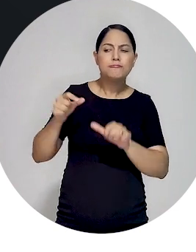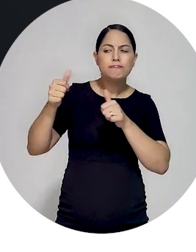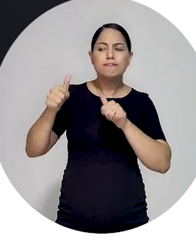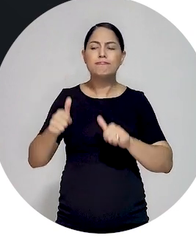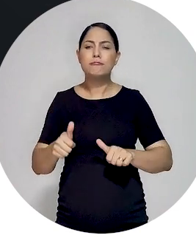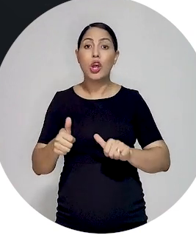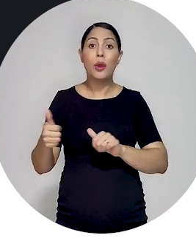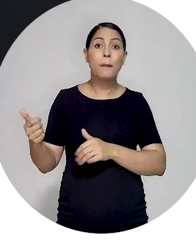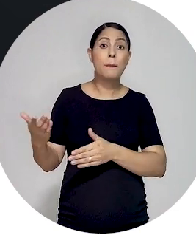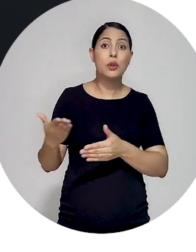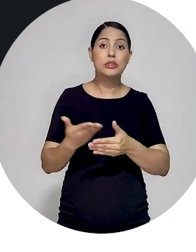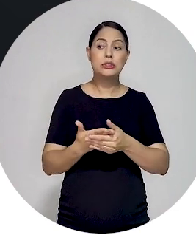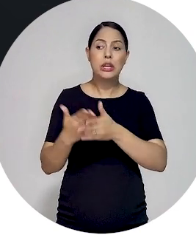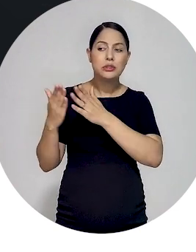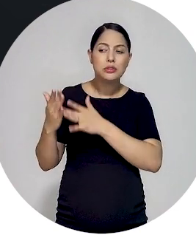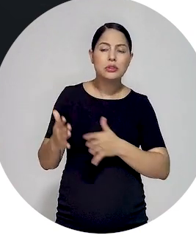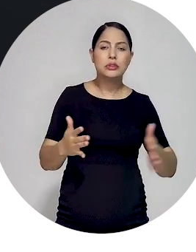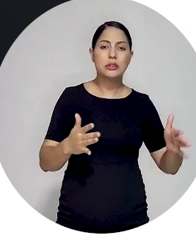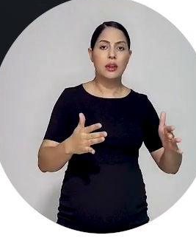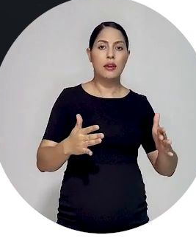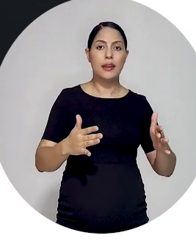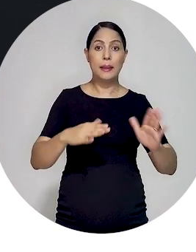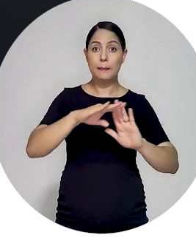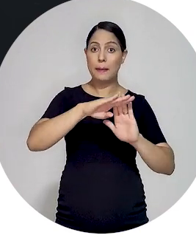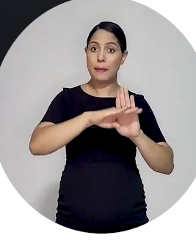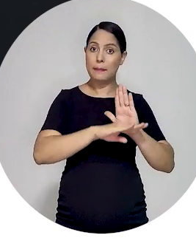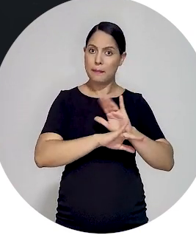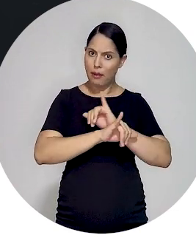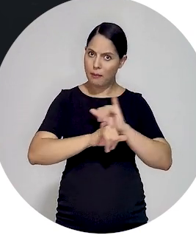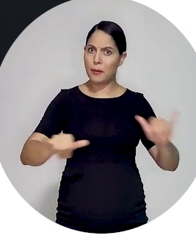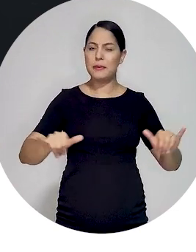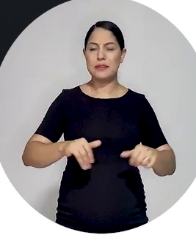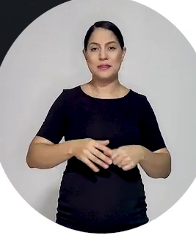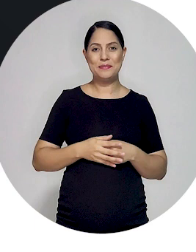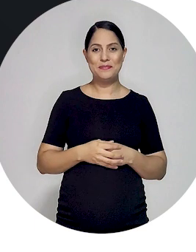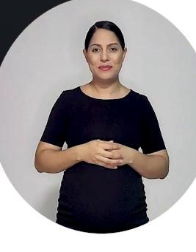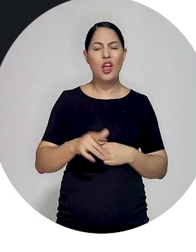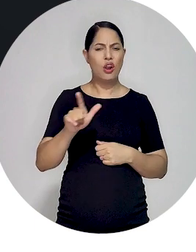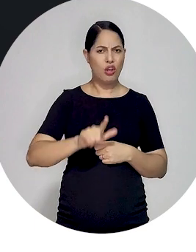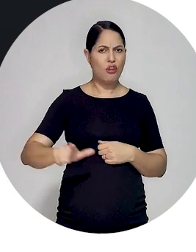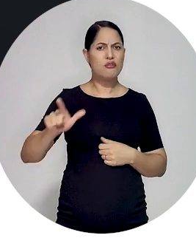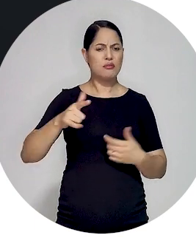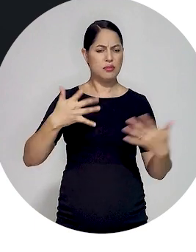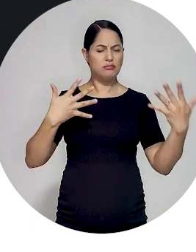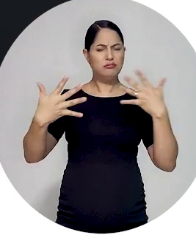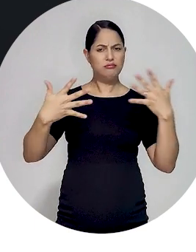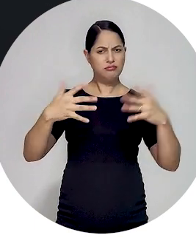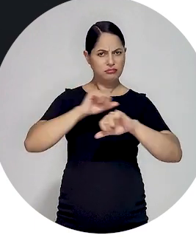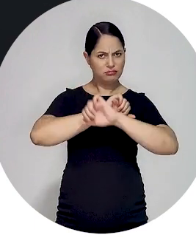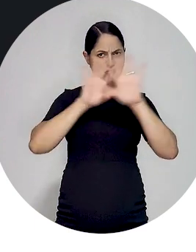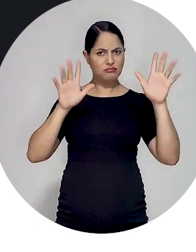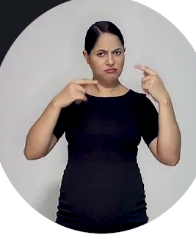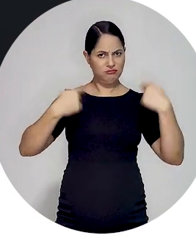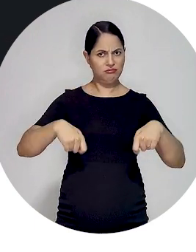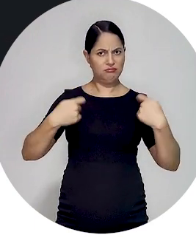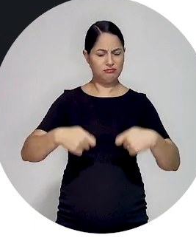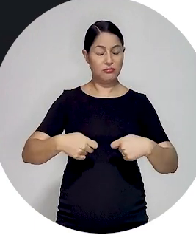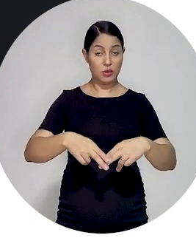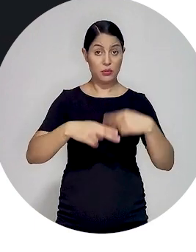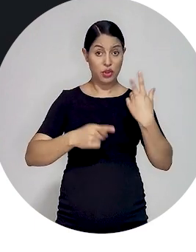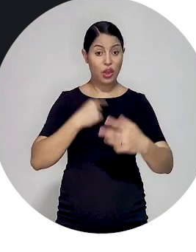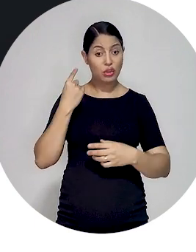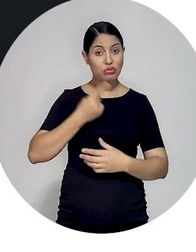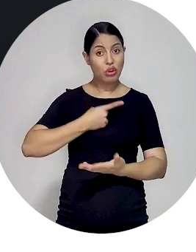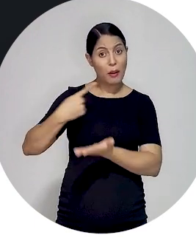foi combinado, e nosso objetivo é justamente acompanhar de perto a evolução dos processos e dar publicidade ao cronograma. É fundamental